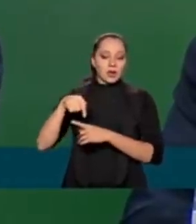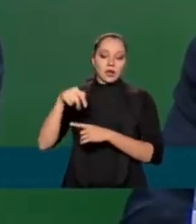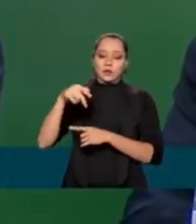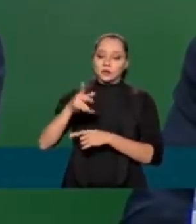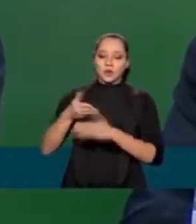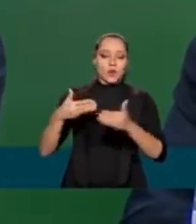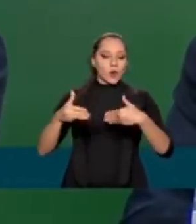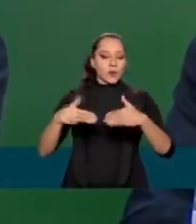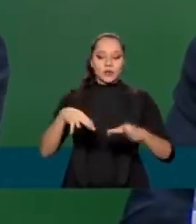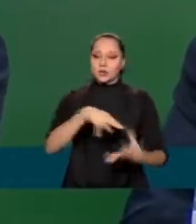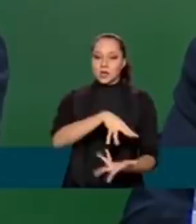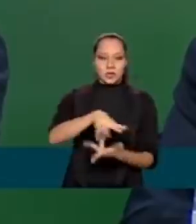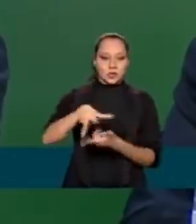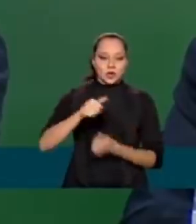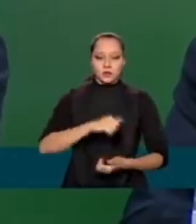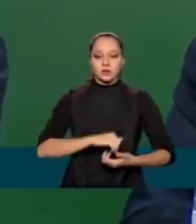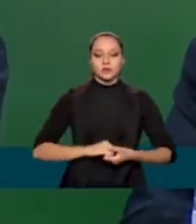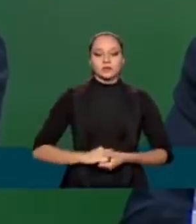comércio internacional.